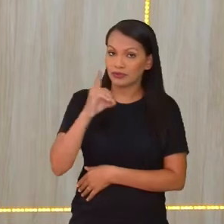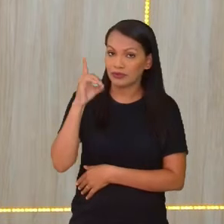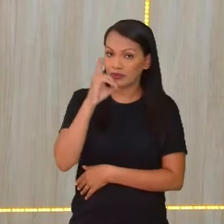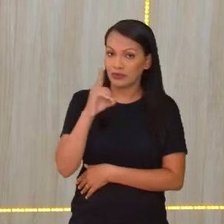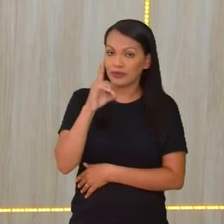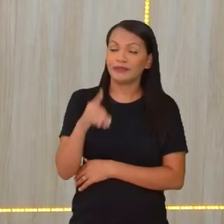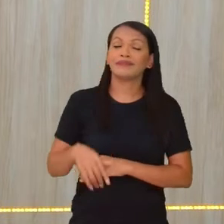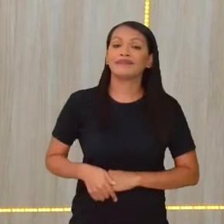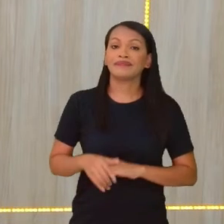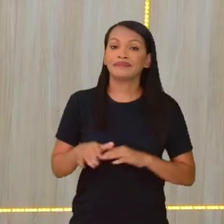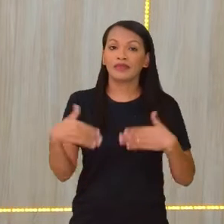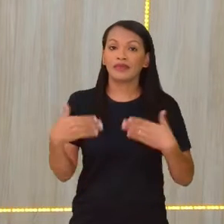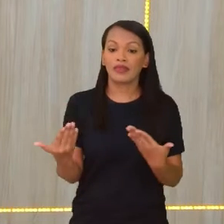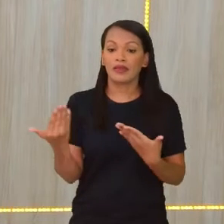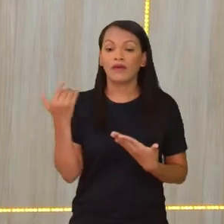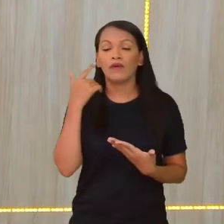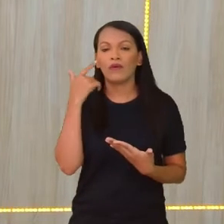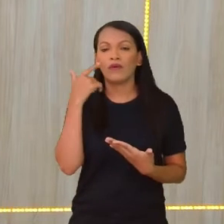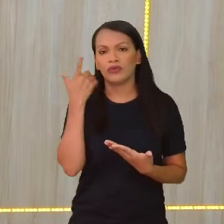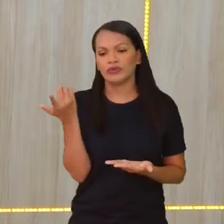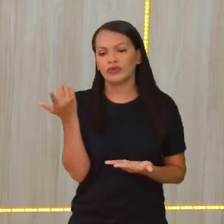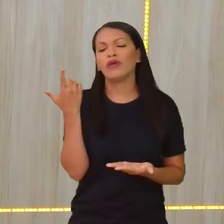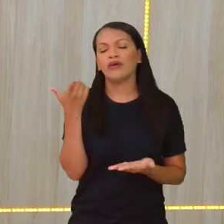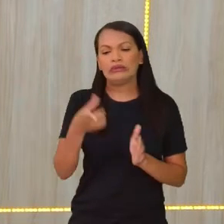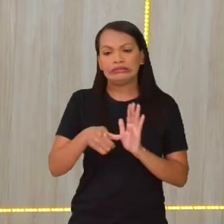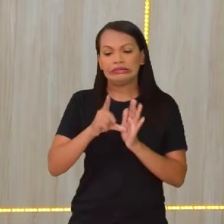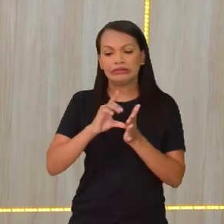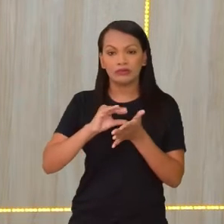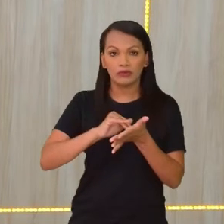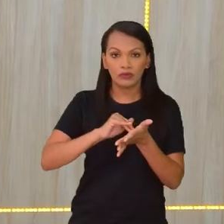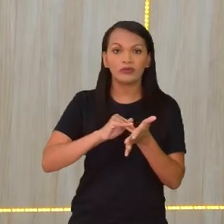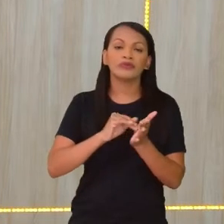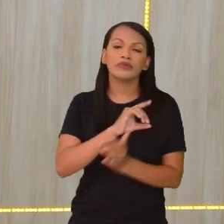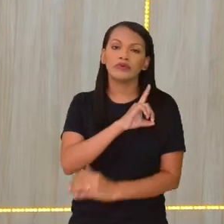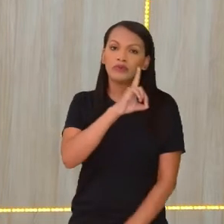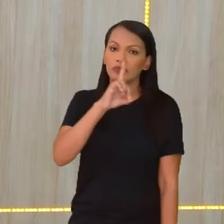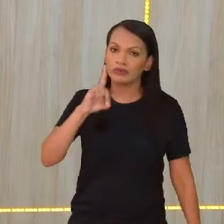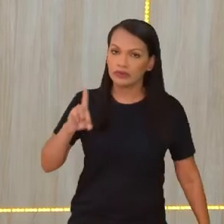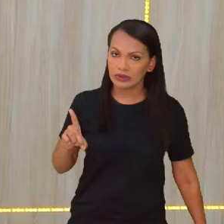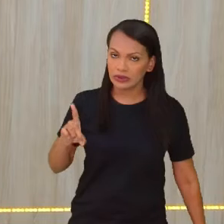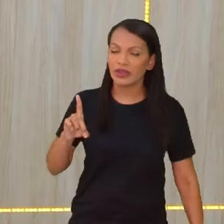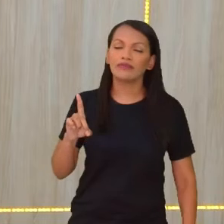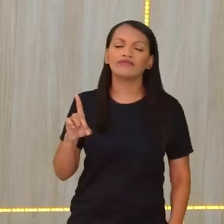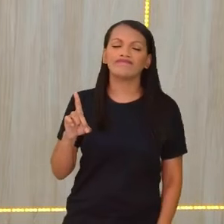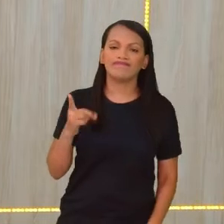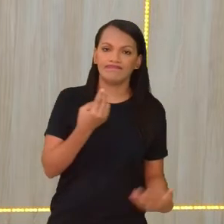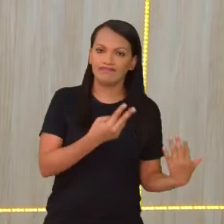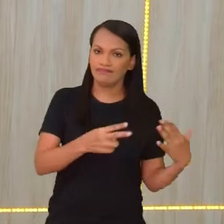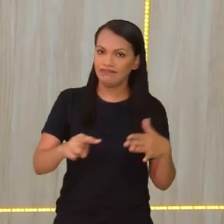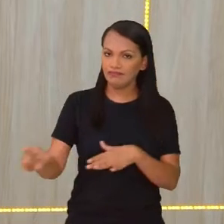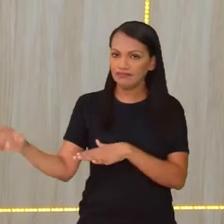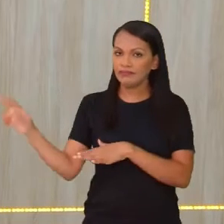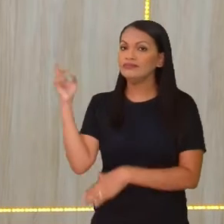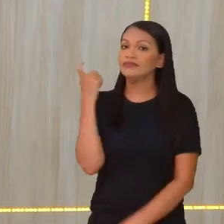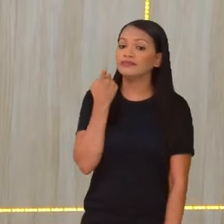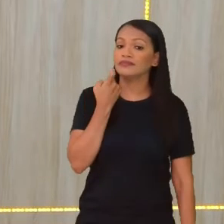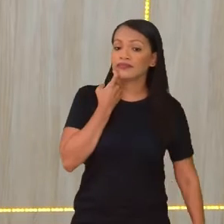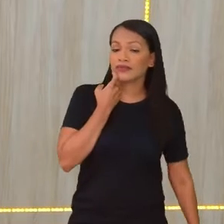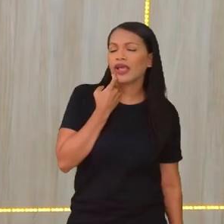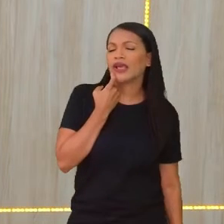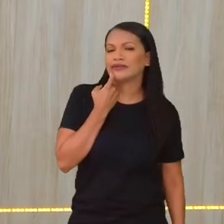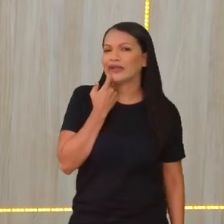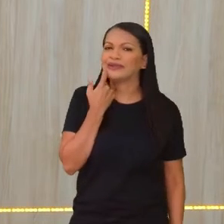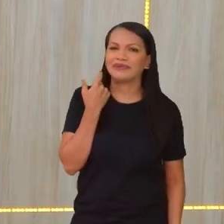nós estamos no penúltimo dia da semana, sexta-feira, sextou, mas como eu digo, não é